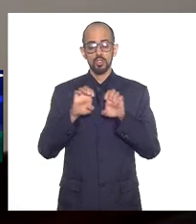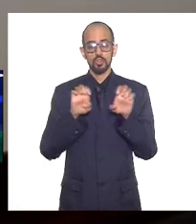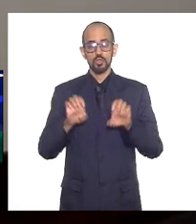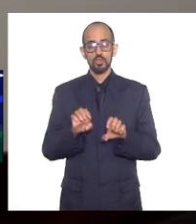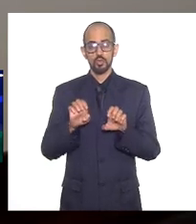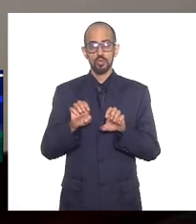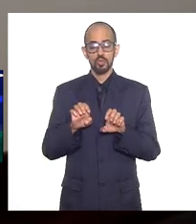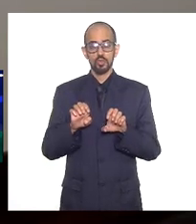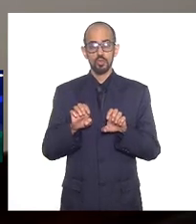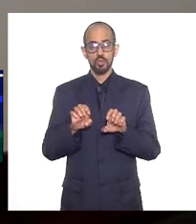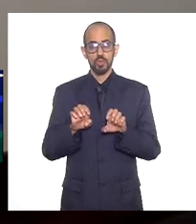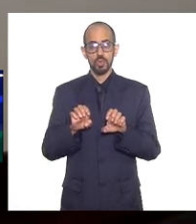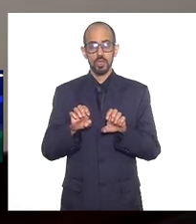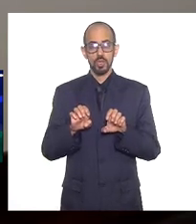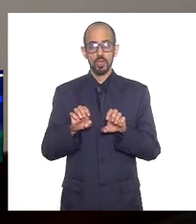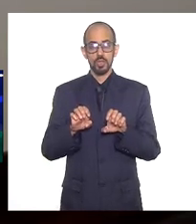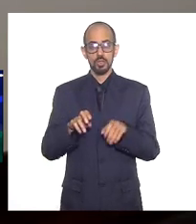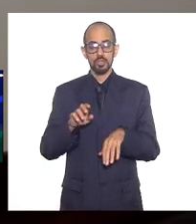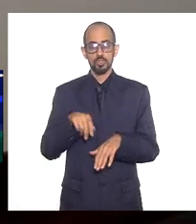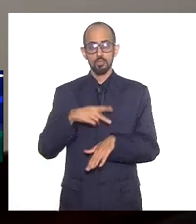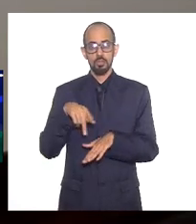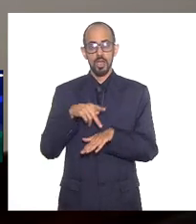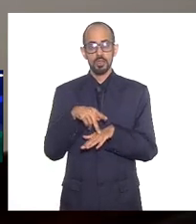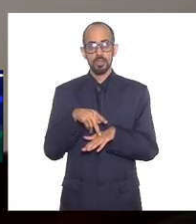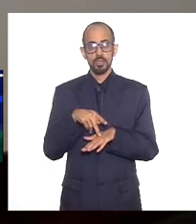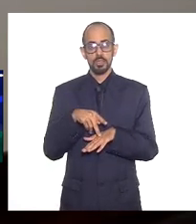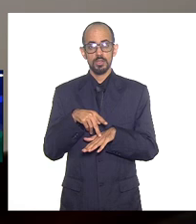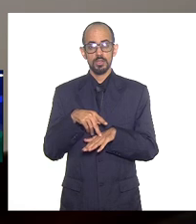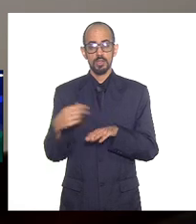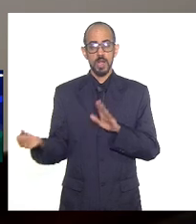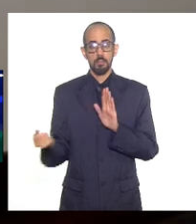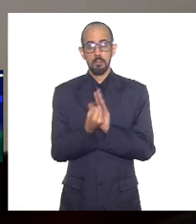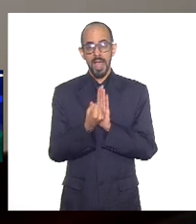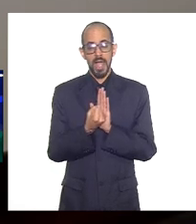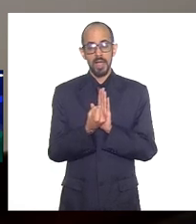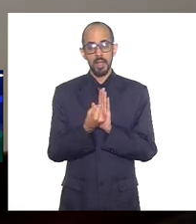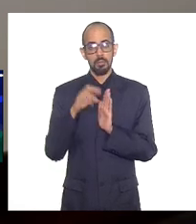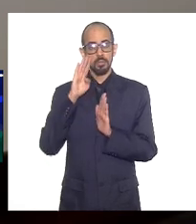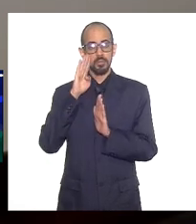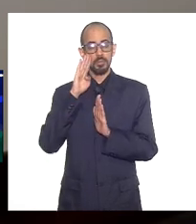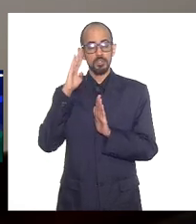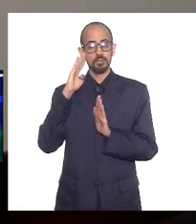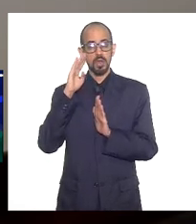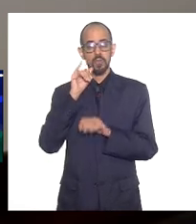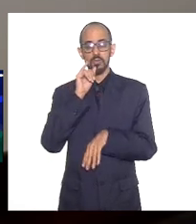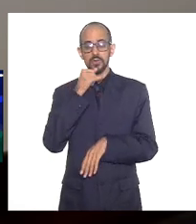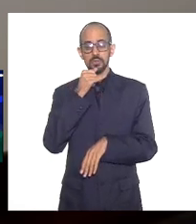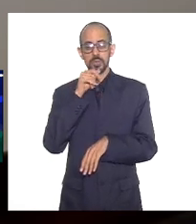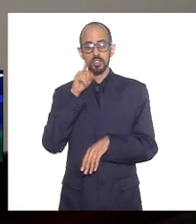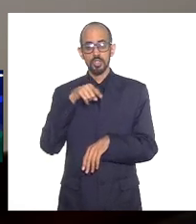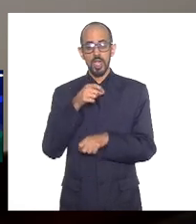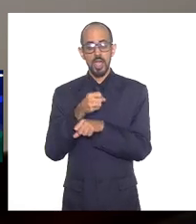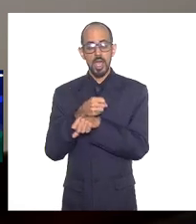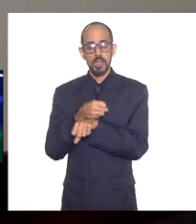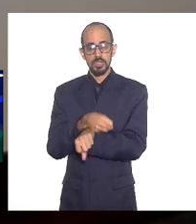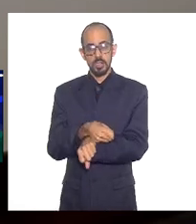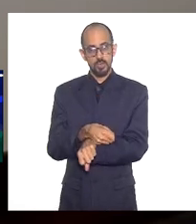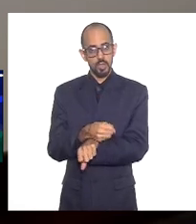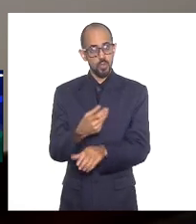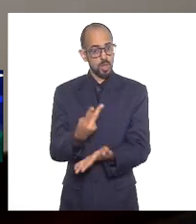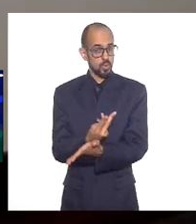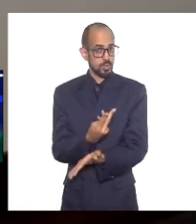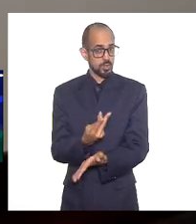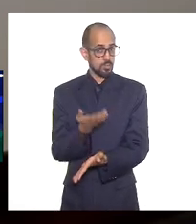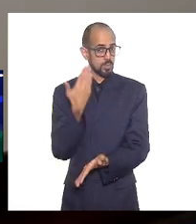principal nódoa enquanto nação, da nossa principal marca enquanto nação, infelizmente, que é a escravidão. Aliás, domingo